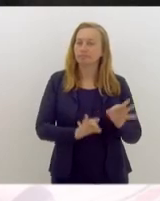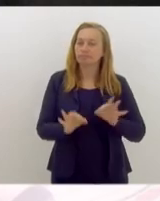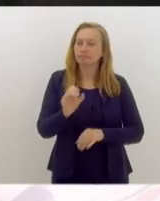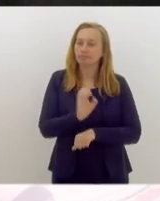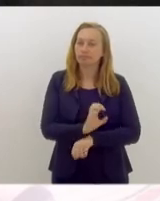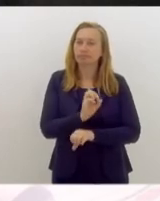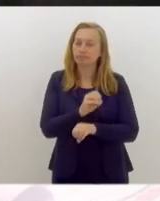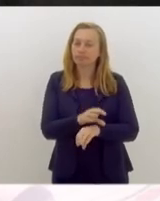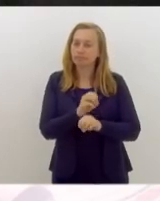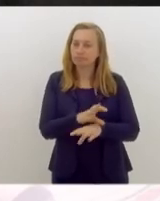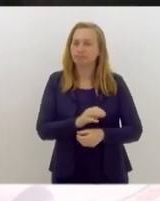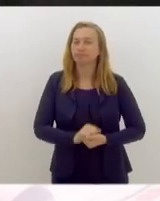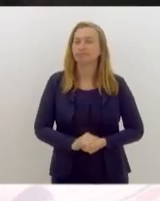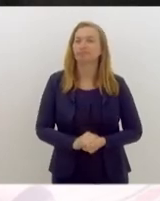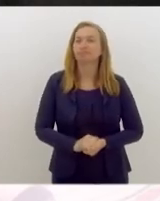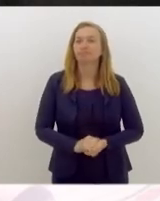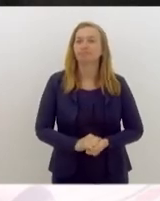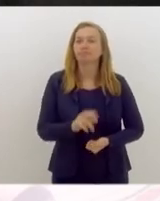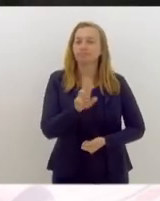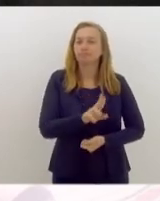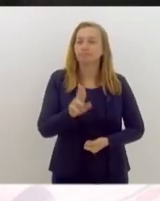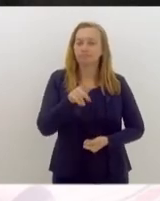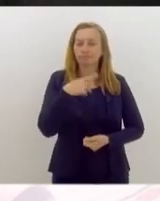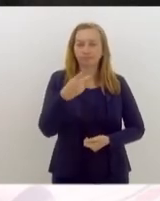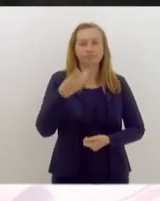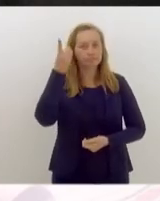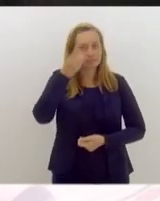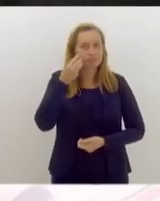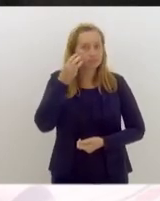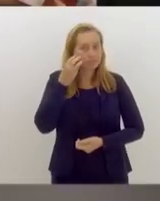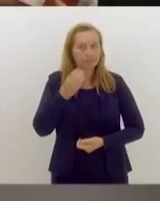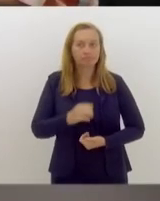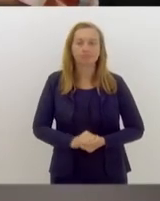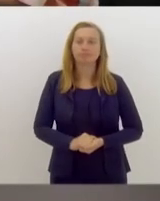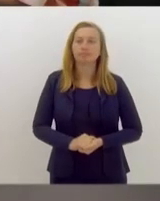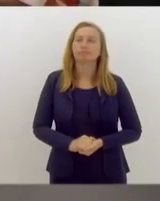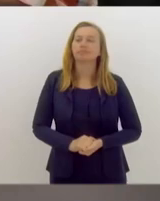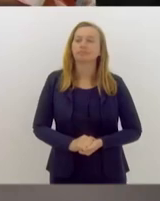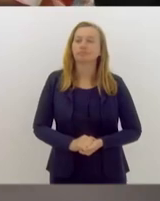Estadual de Educação. Chamo agora para fazer uso da palavra o deputado Valdec Carneiro.